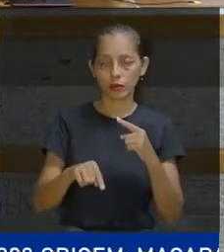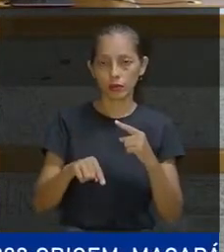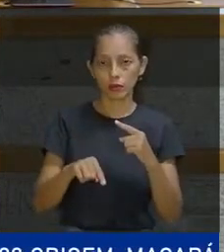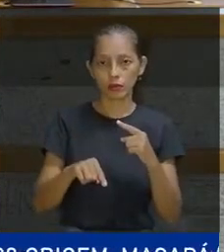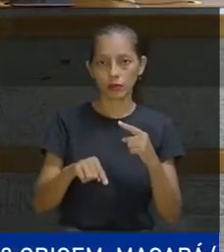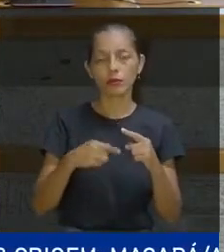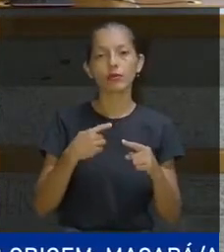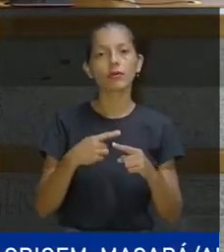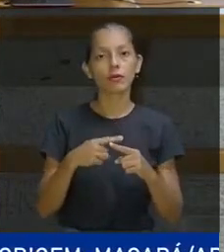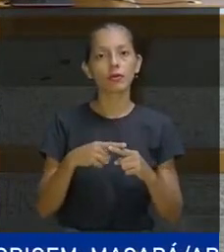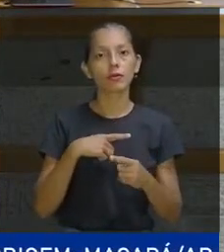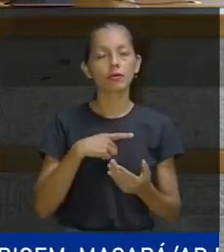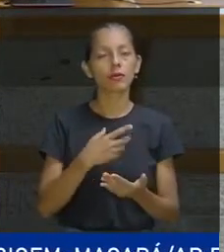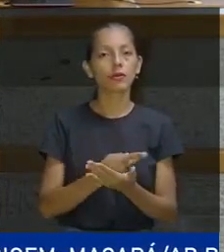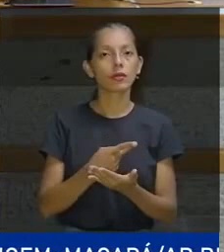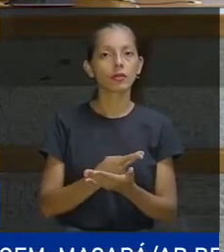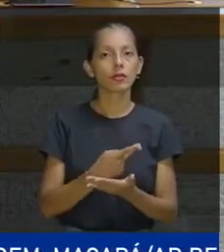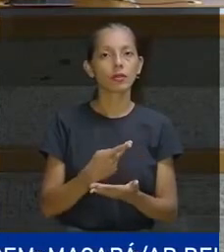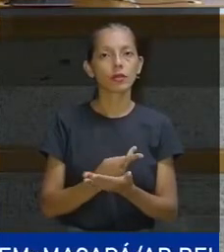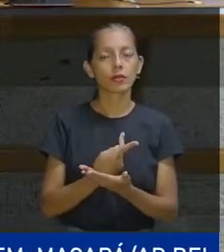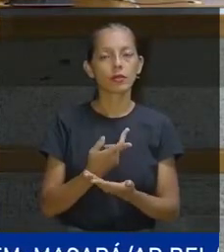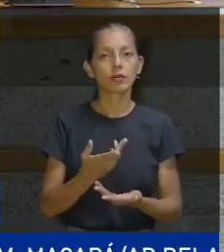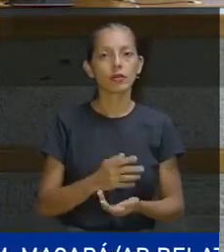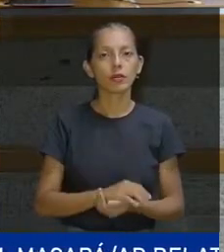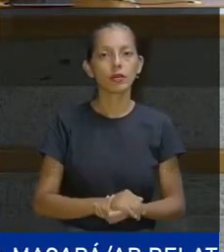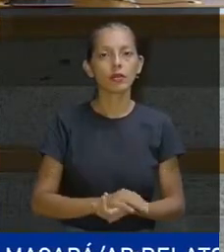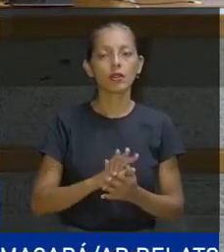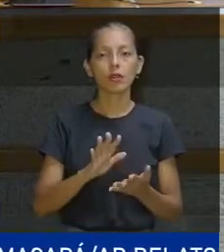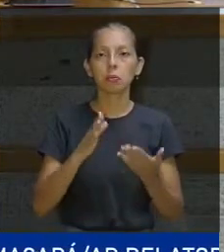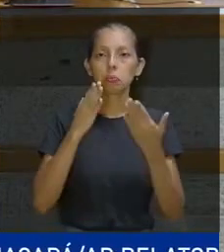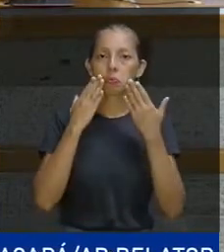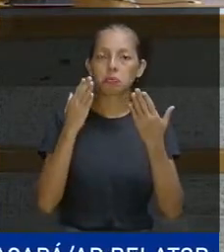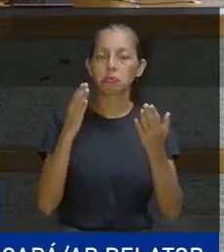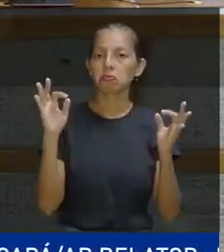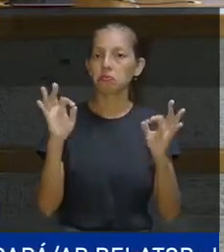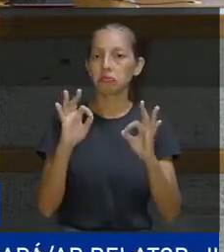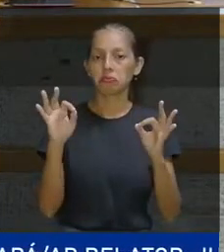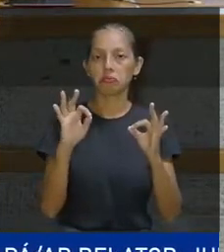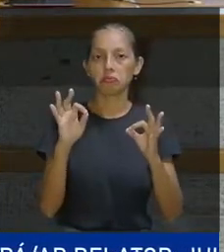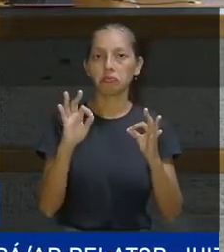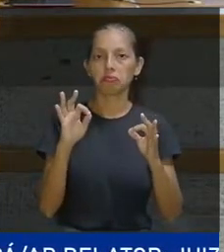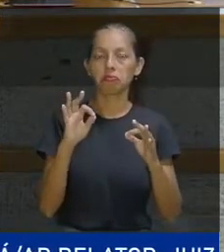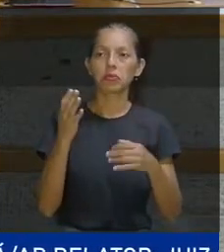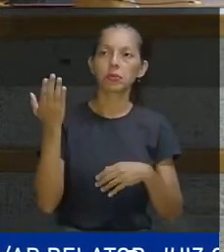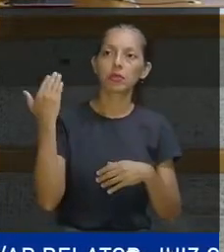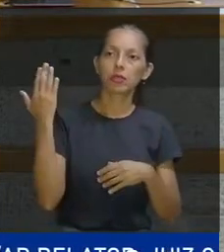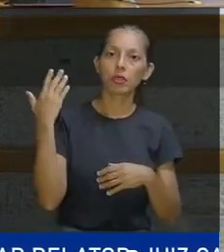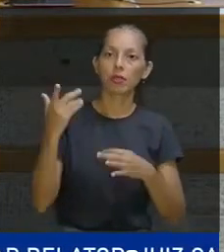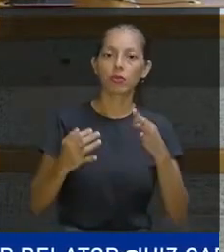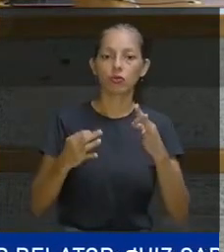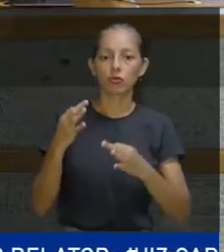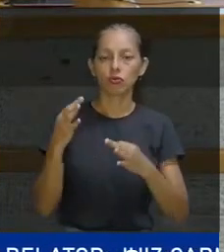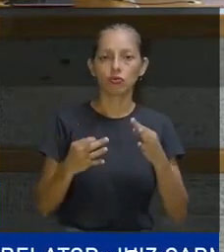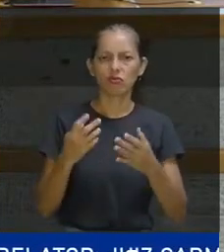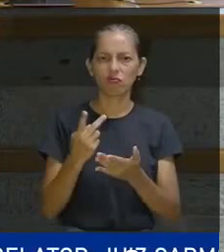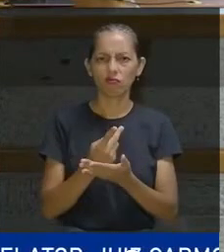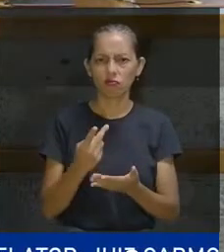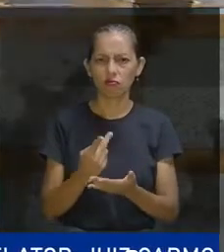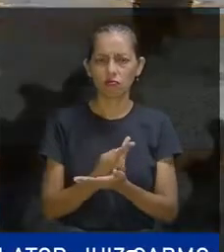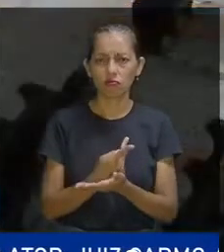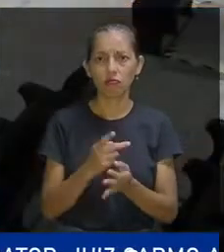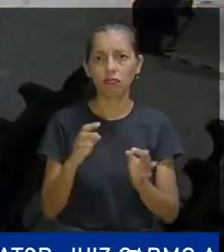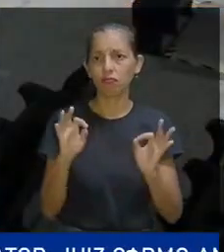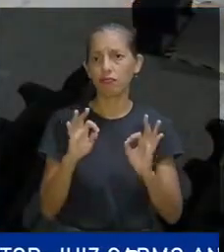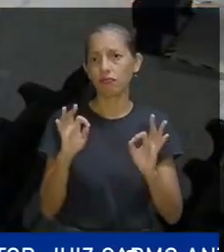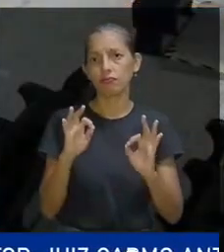irregularidade funcional. Não se demonstrou indício de que a atuação do ex-juiz membro violou proibições